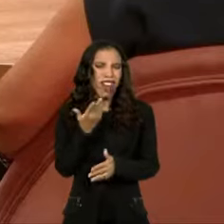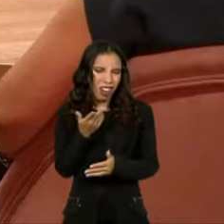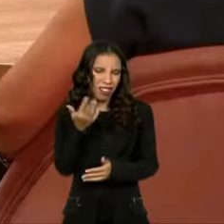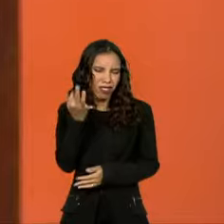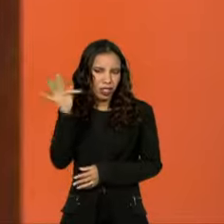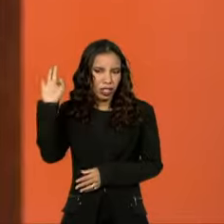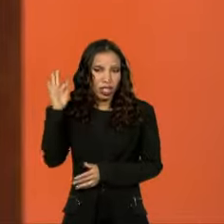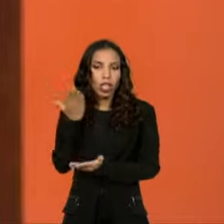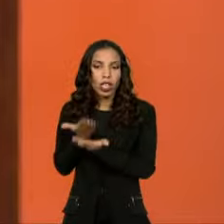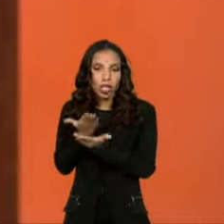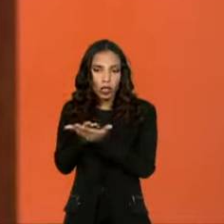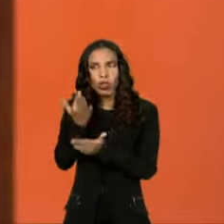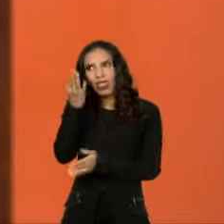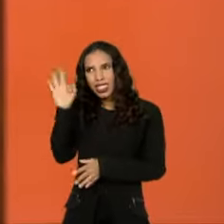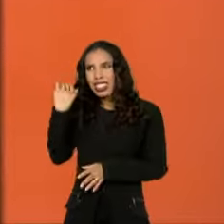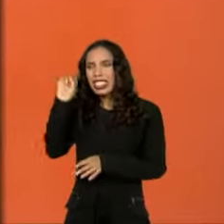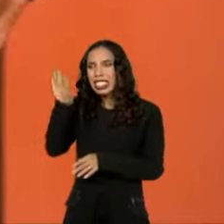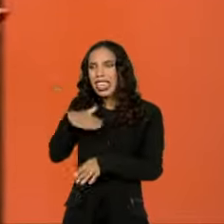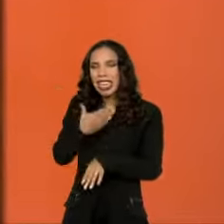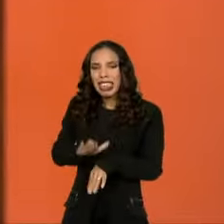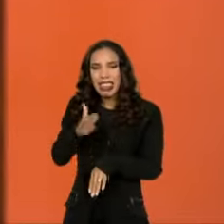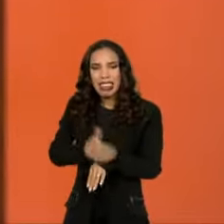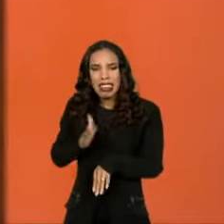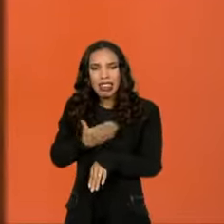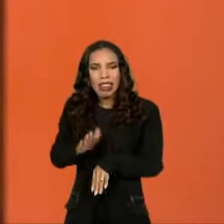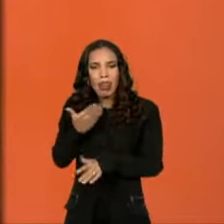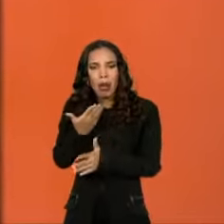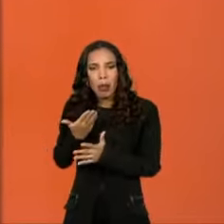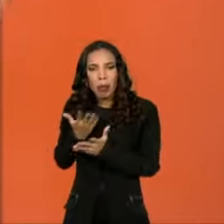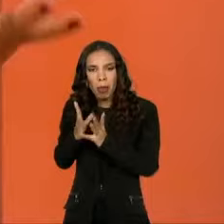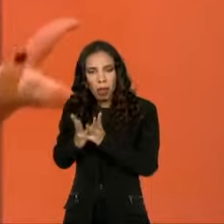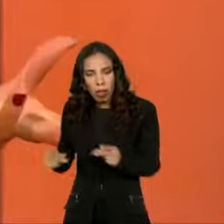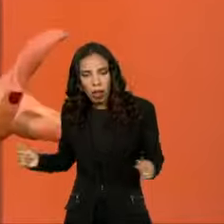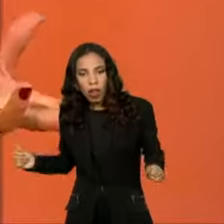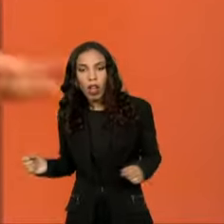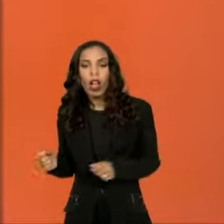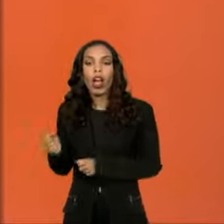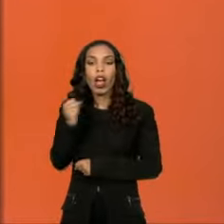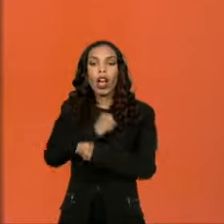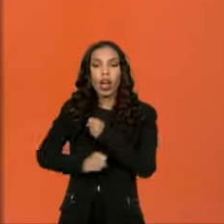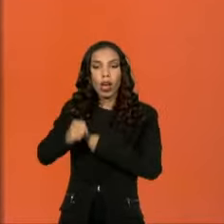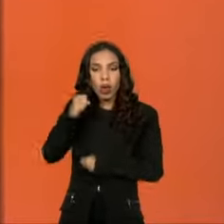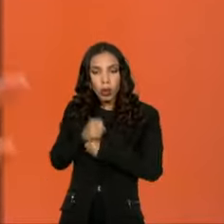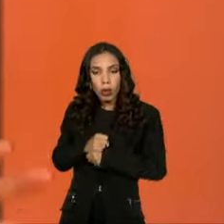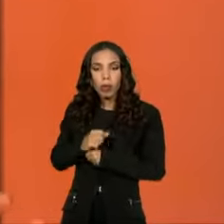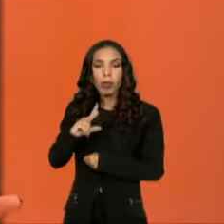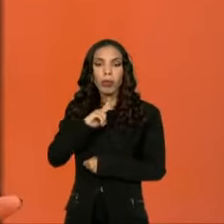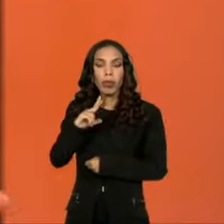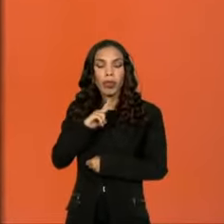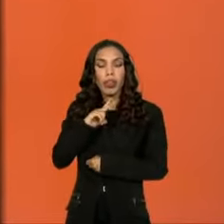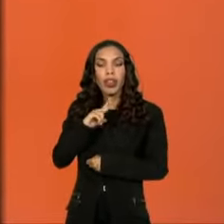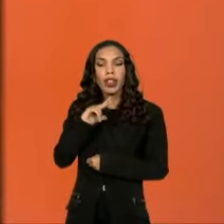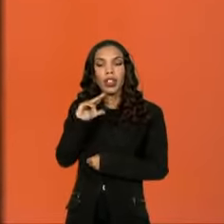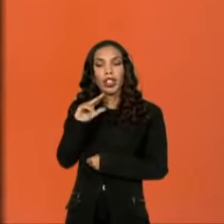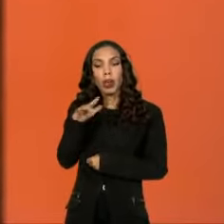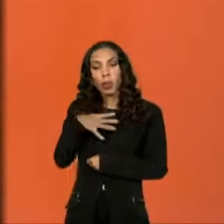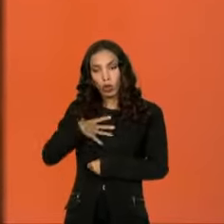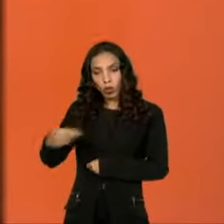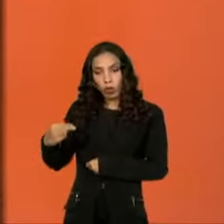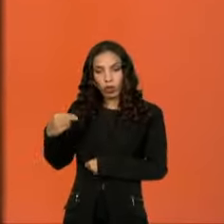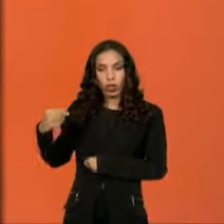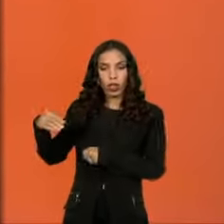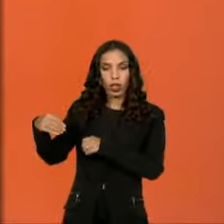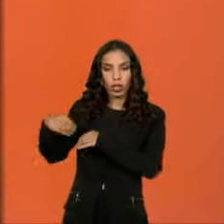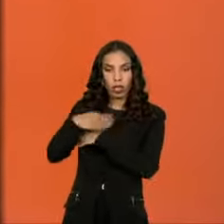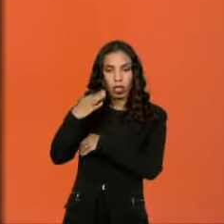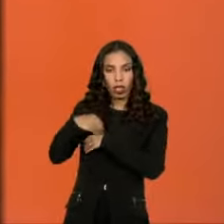eu estudei francês, aí você fica sem praticar, você tem poucas oportunidades, você perde. Ano passado eu voltei com um professor particular que até os meninos tinham me recomendado. Eles